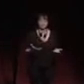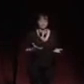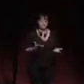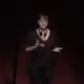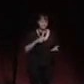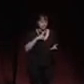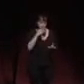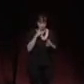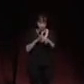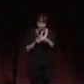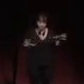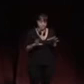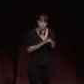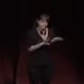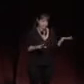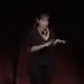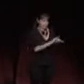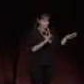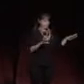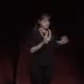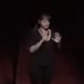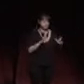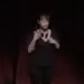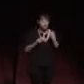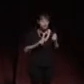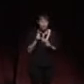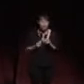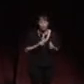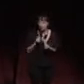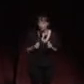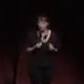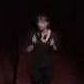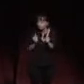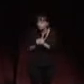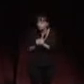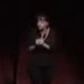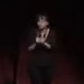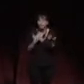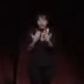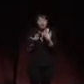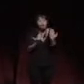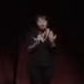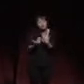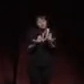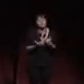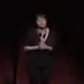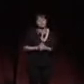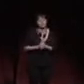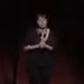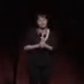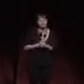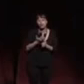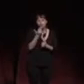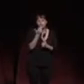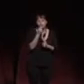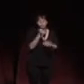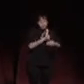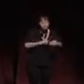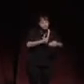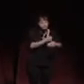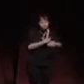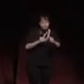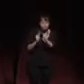cindido. Como é que a gente se junta para conversar uma coisa, ou para fazer uma comida, ou para estar